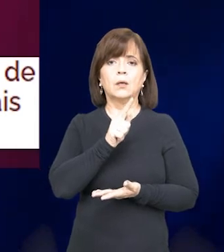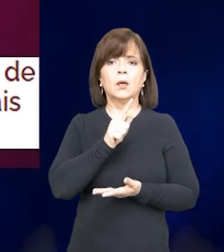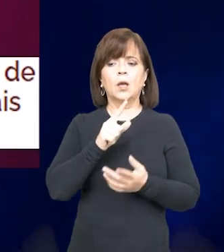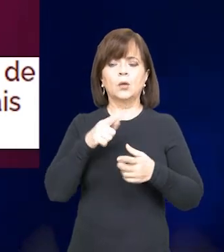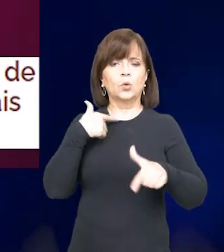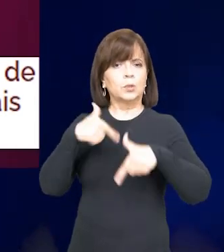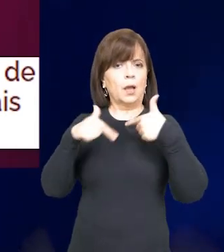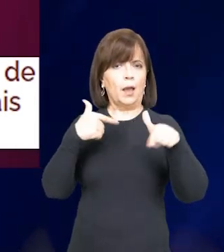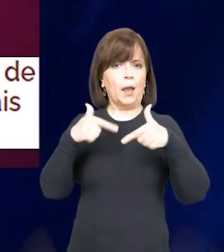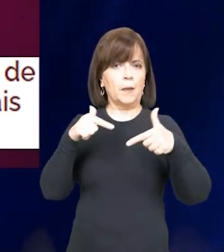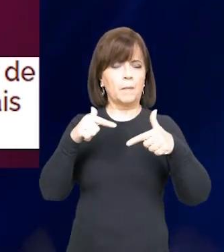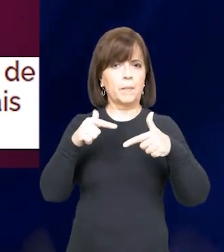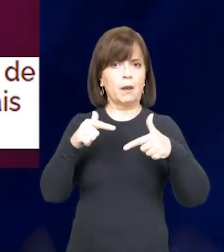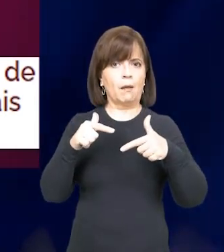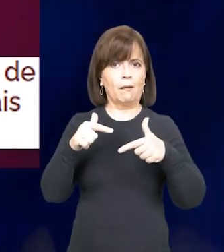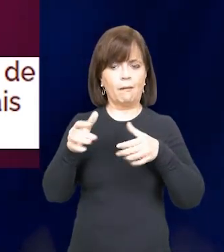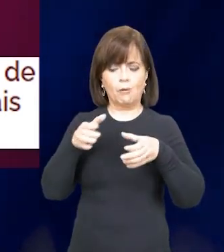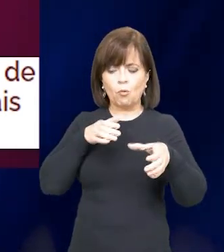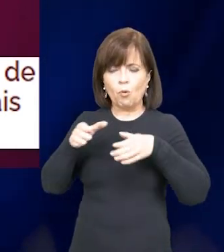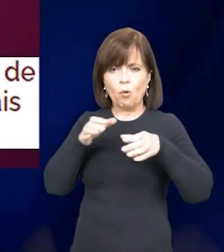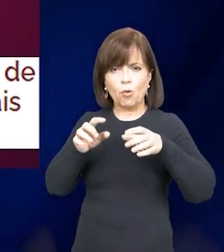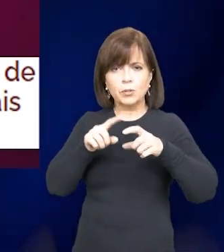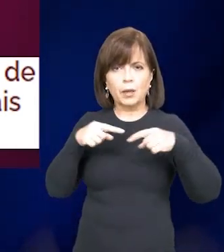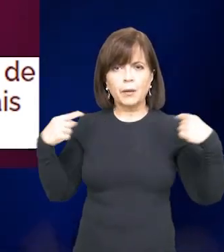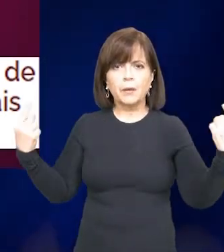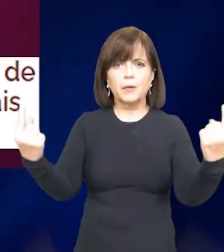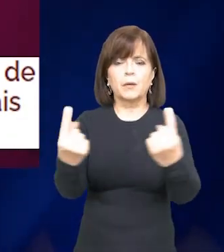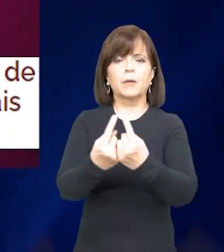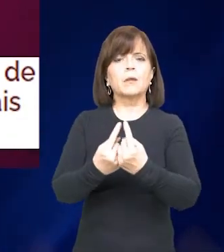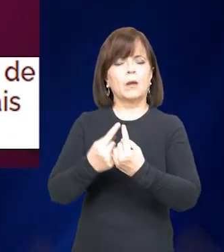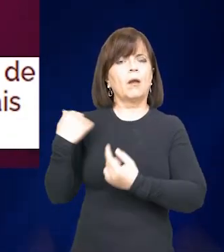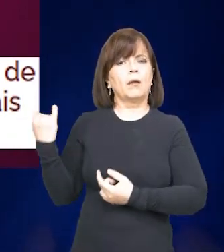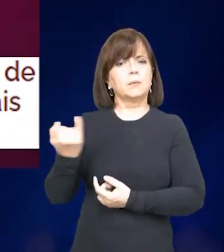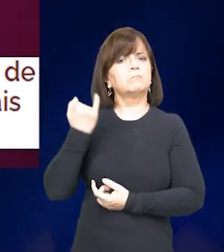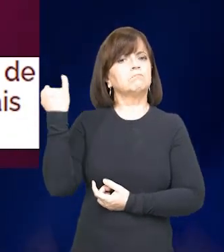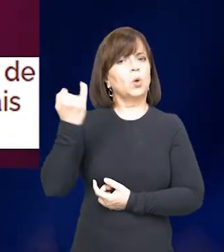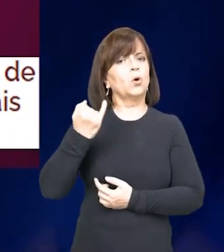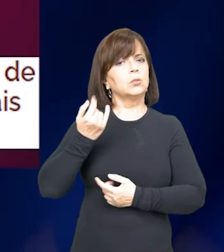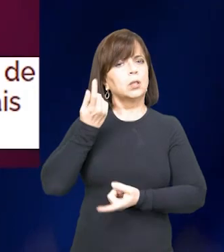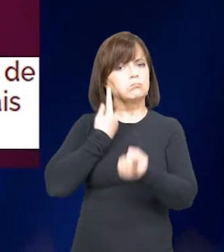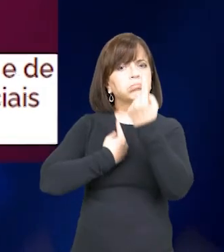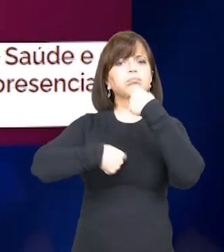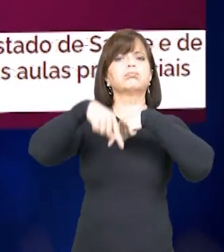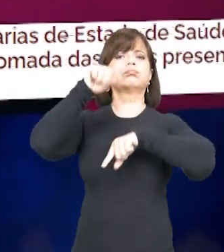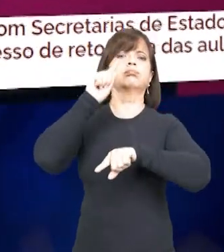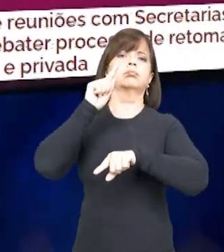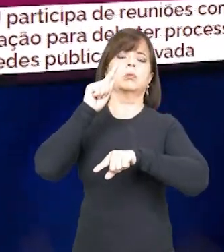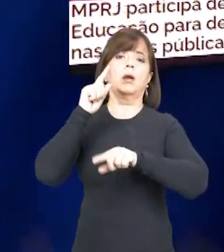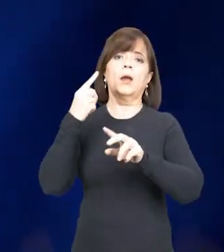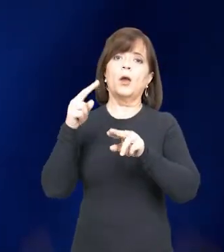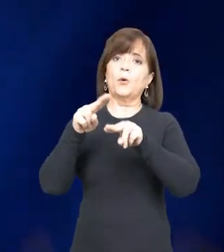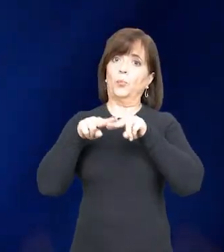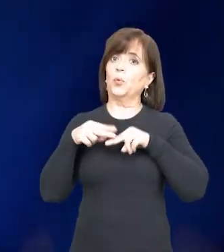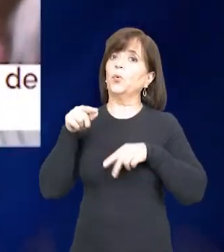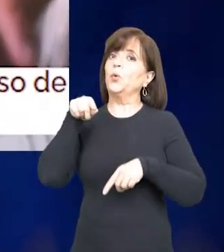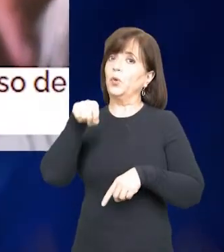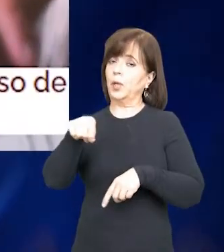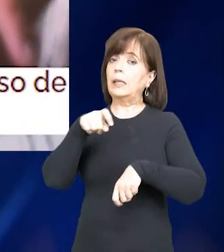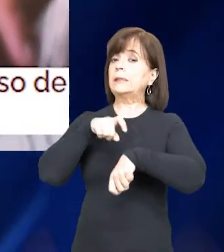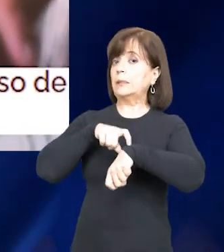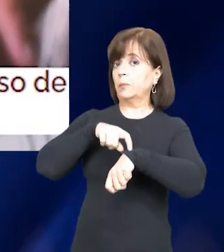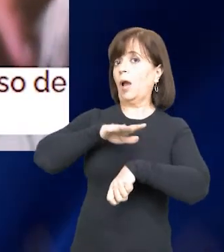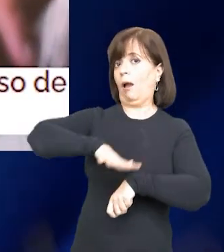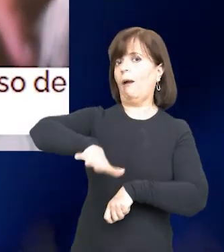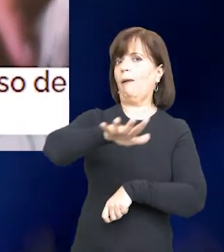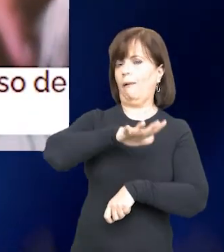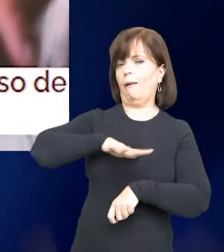em conjunto, coordenada, representou avanços grandes, né, nesse